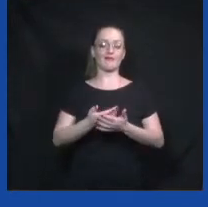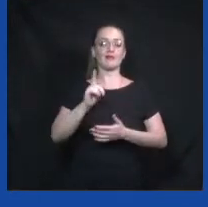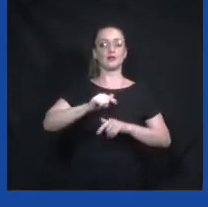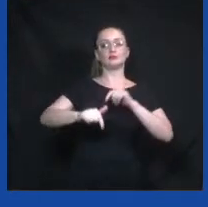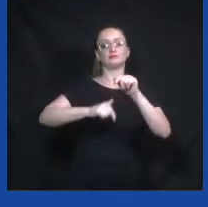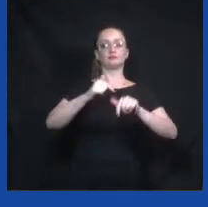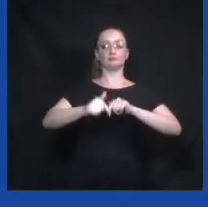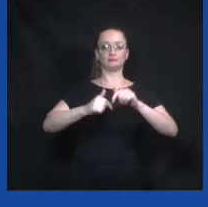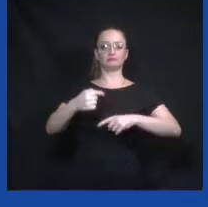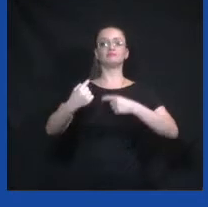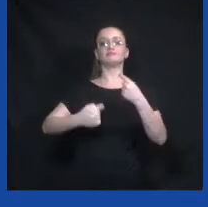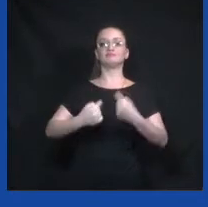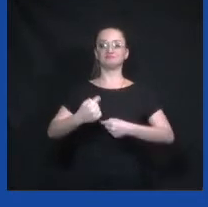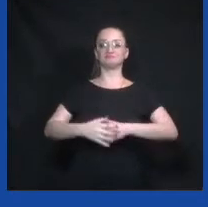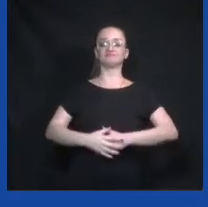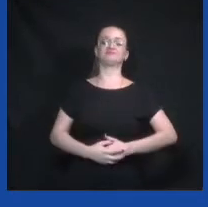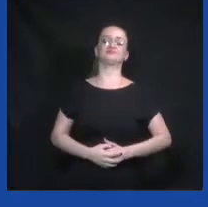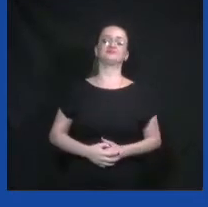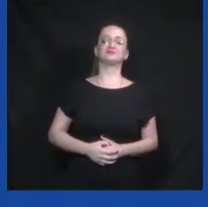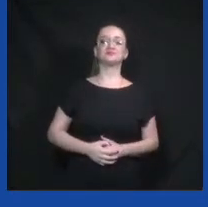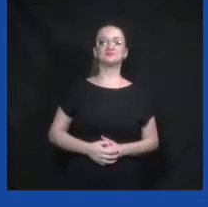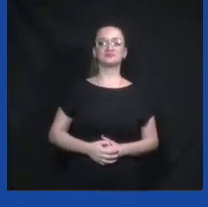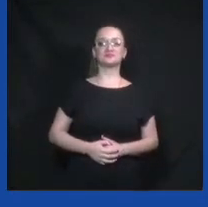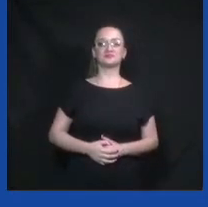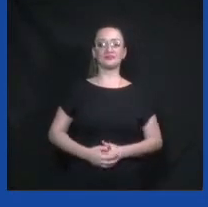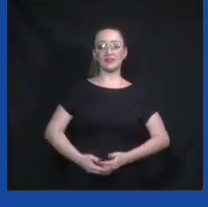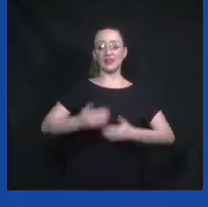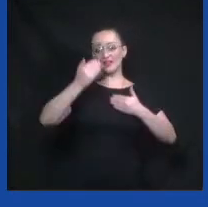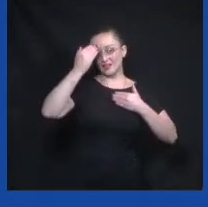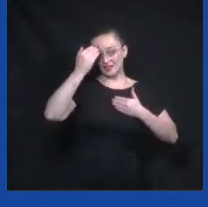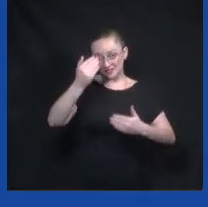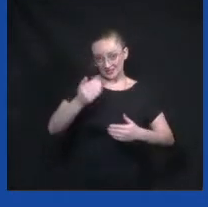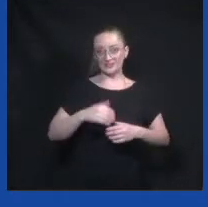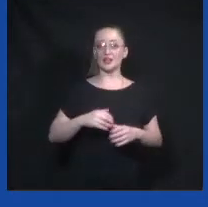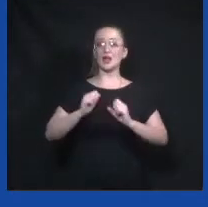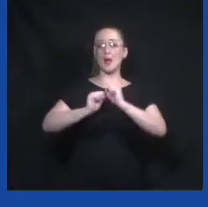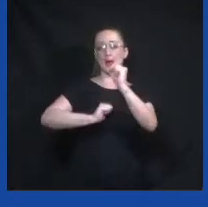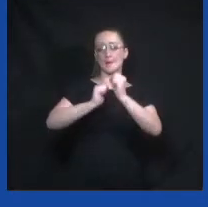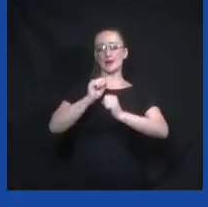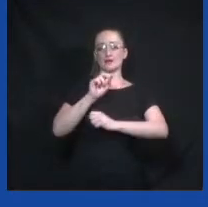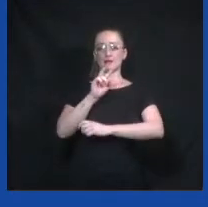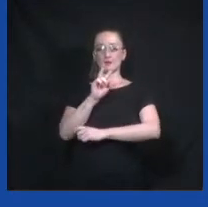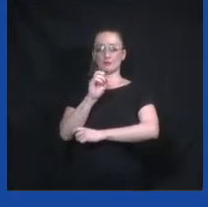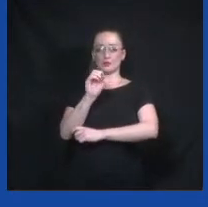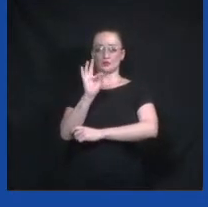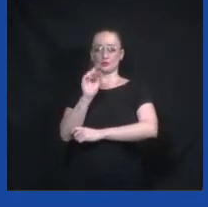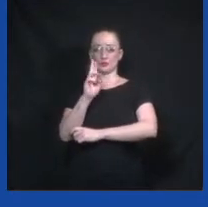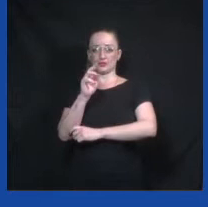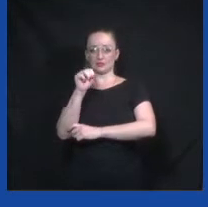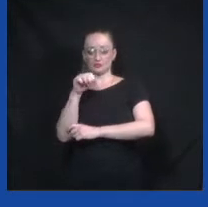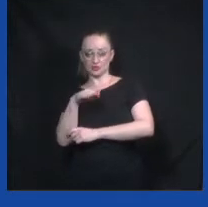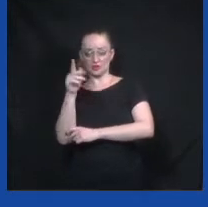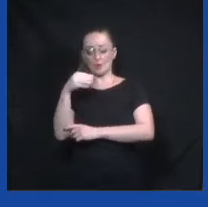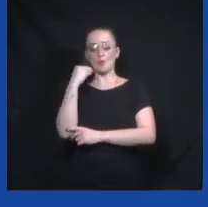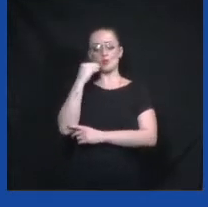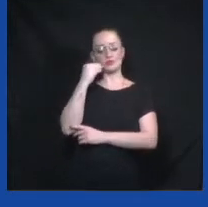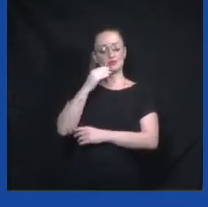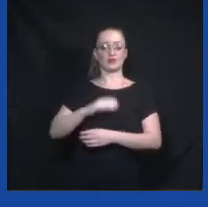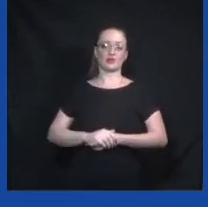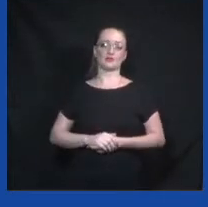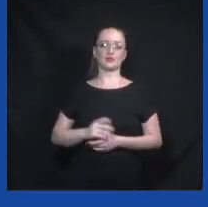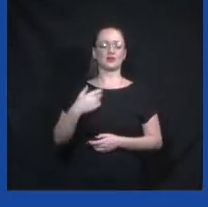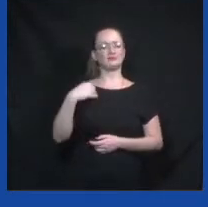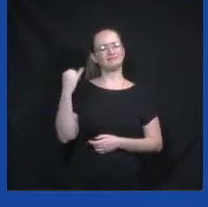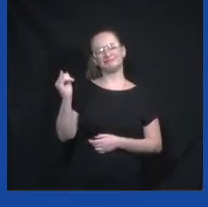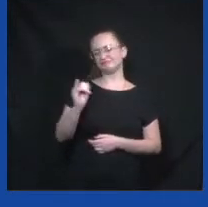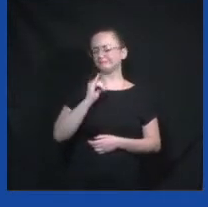bonito que tem sido desenvolvido. Agradecer a Votorantim por essa oportunidade, acho que é extremamente importante. Agradecer a todas